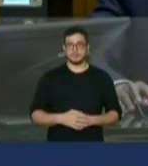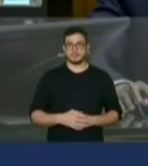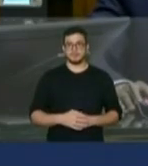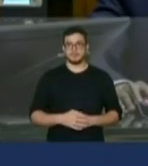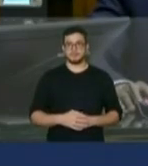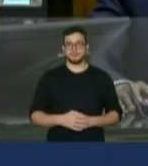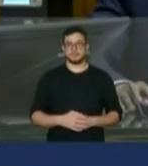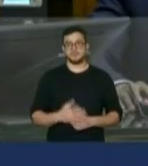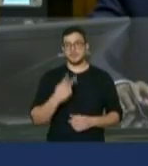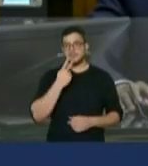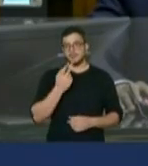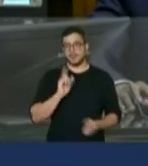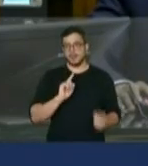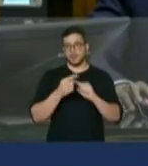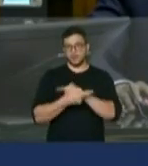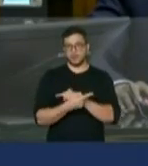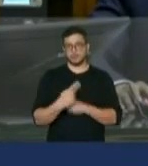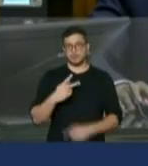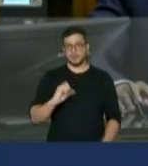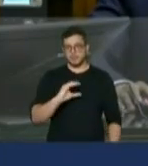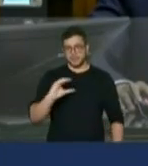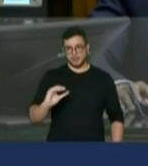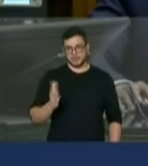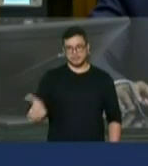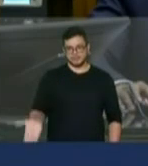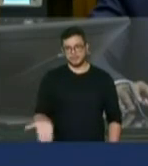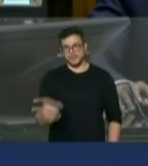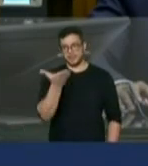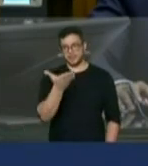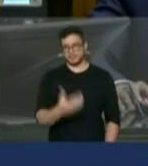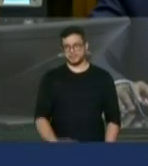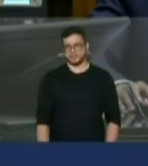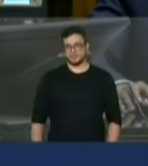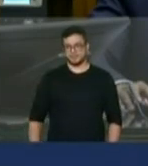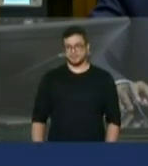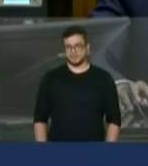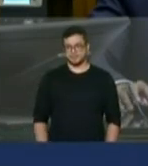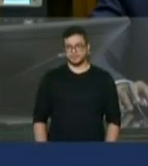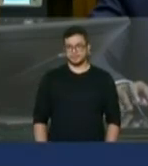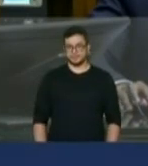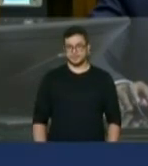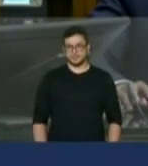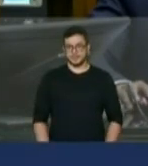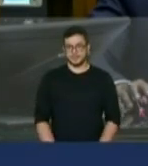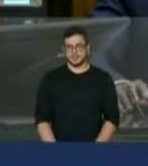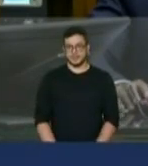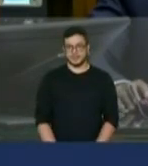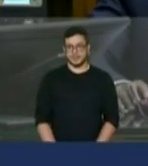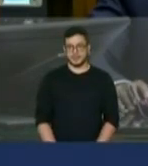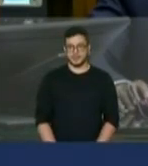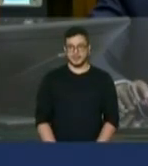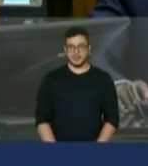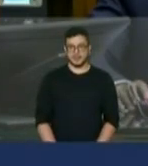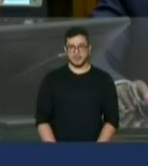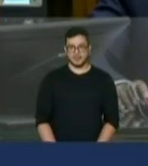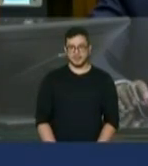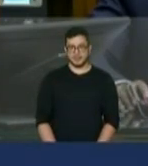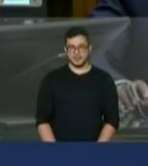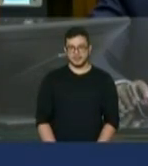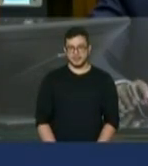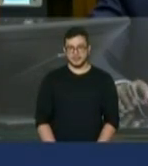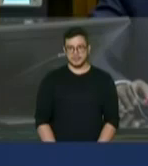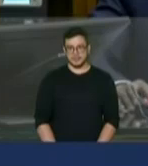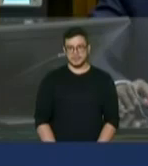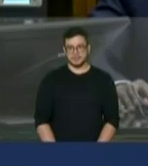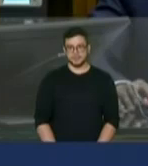era propósito original dois anos para um ano o prazo de validade inicial da década transição ou seja na prática no próximo ano